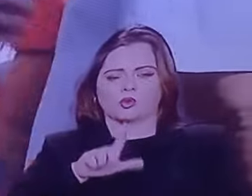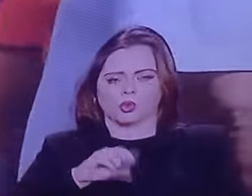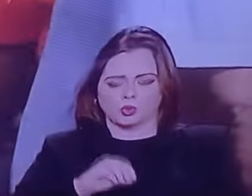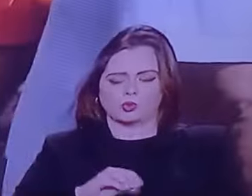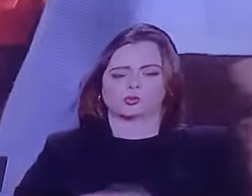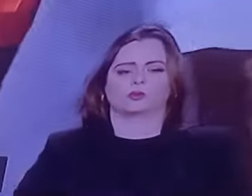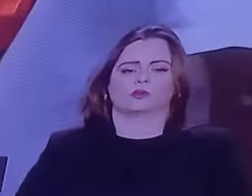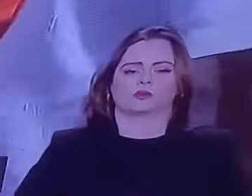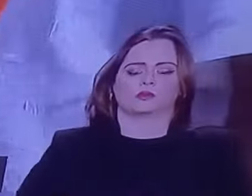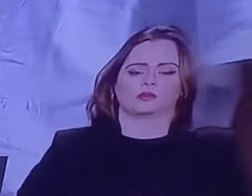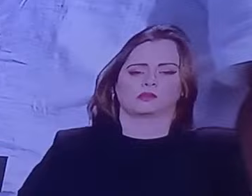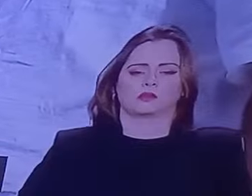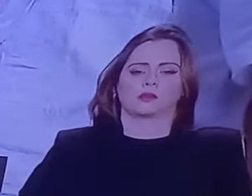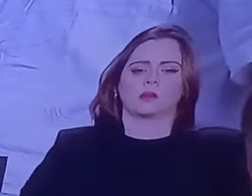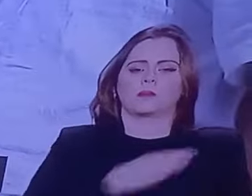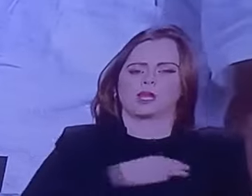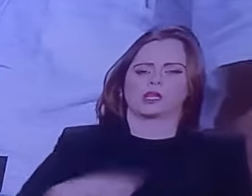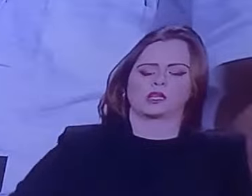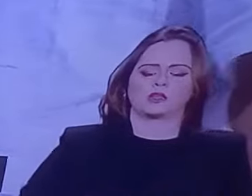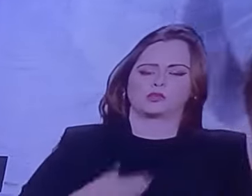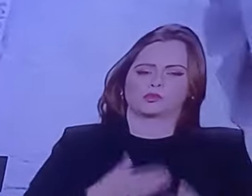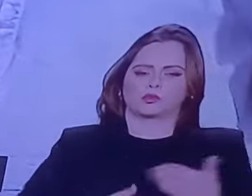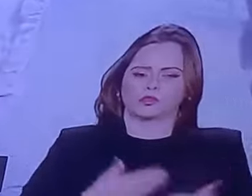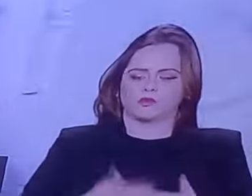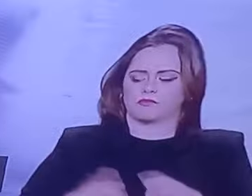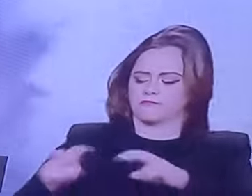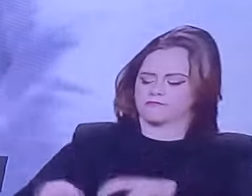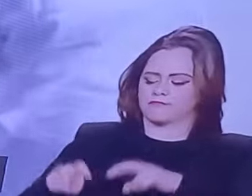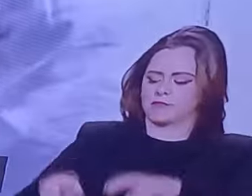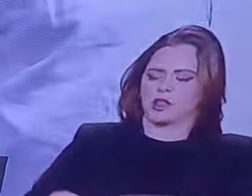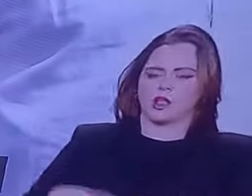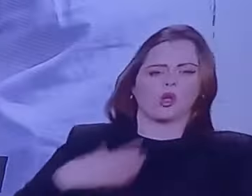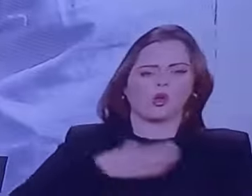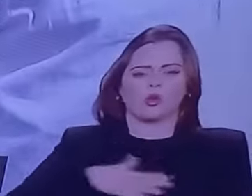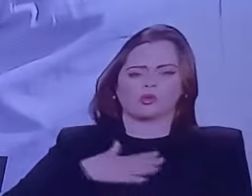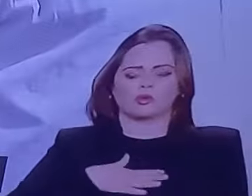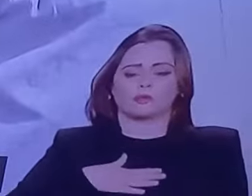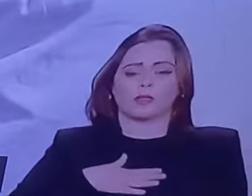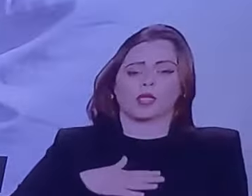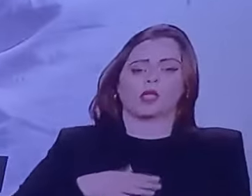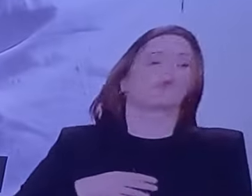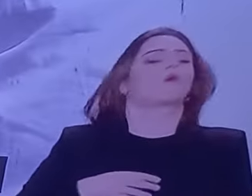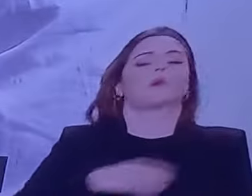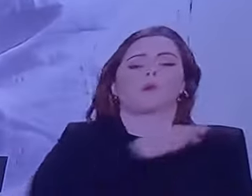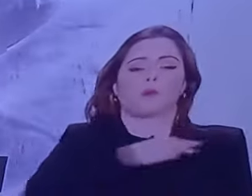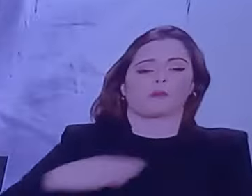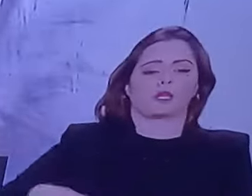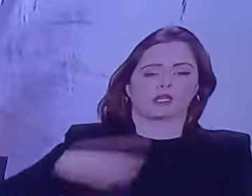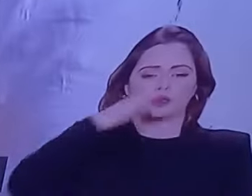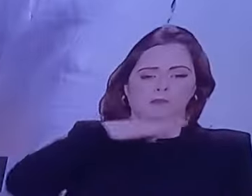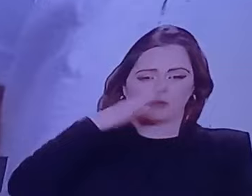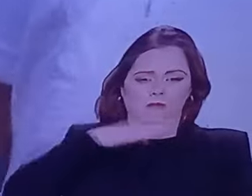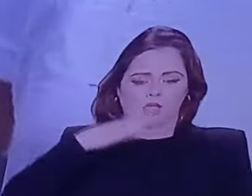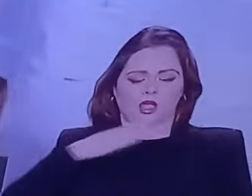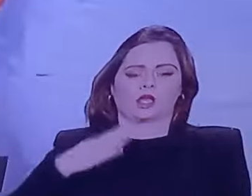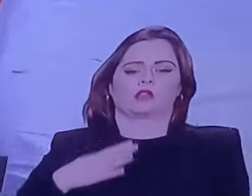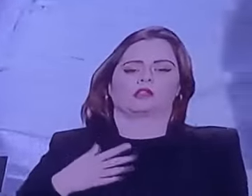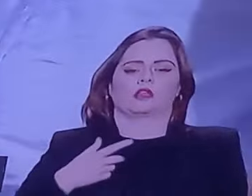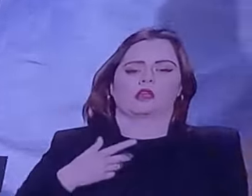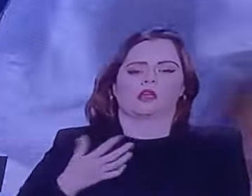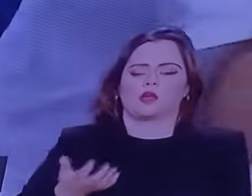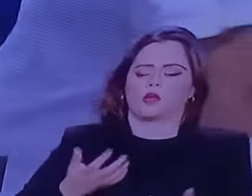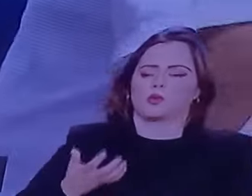Agrário, eu queria... O Paulo Pimenta, que é o meu ministro, sabe, da FECOM